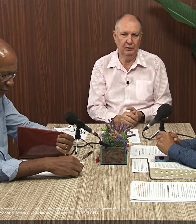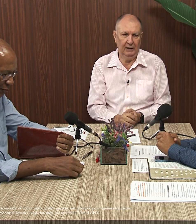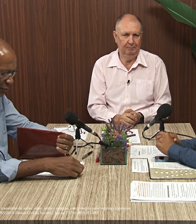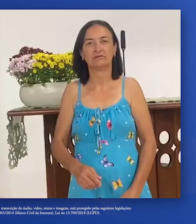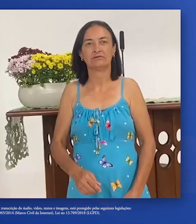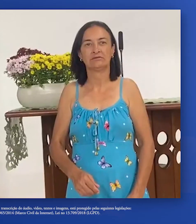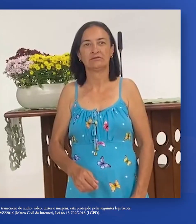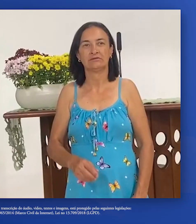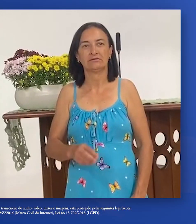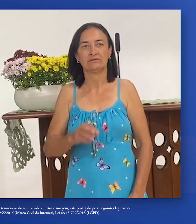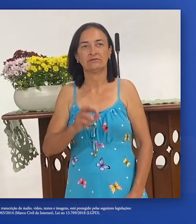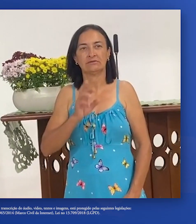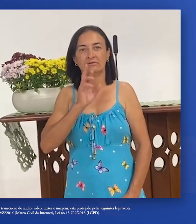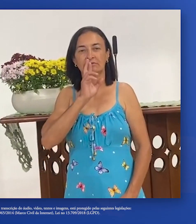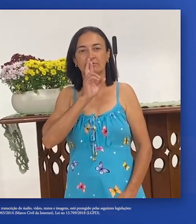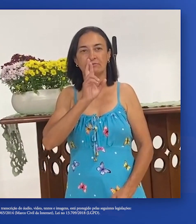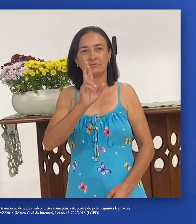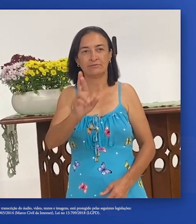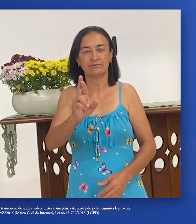vamos voltar.